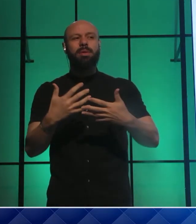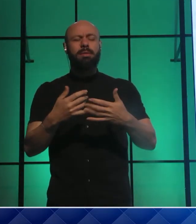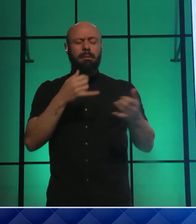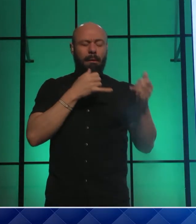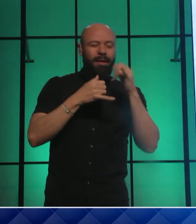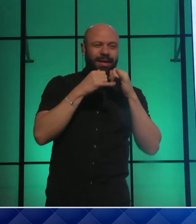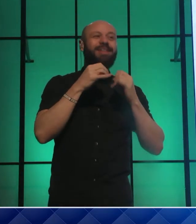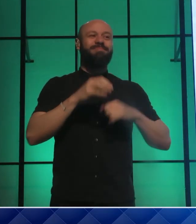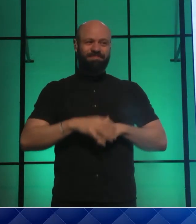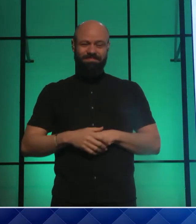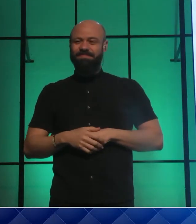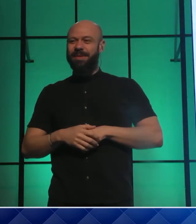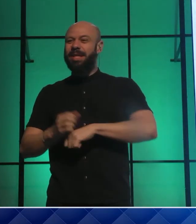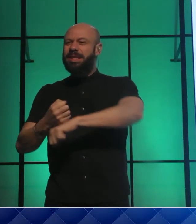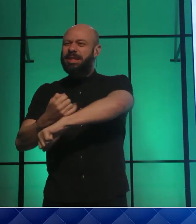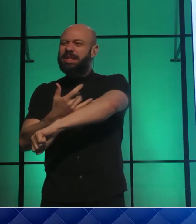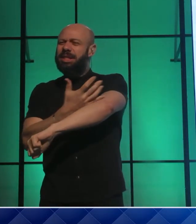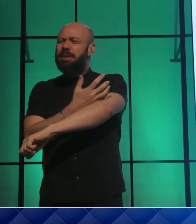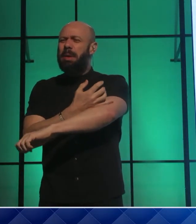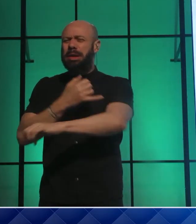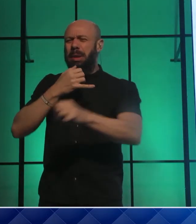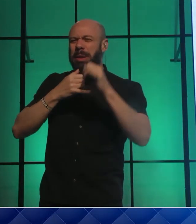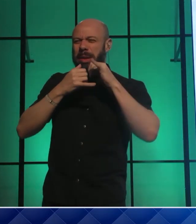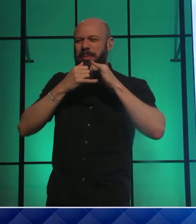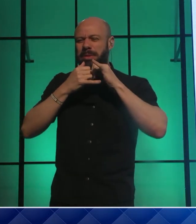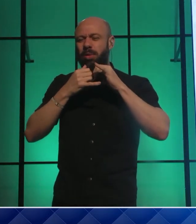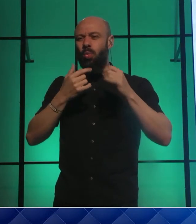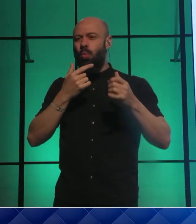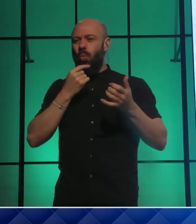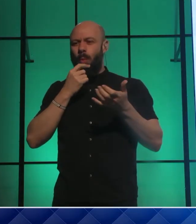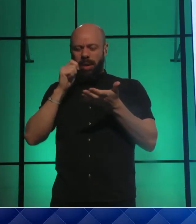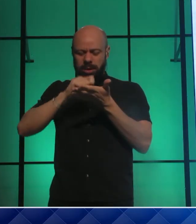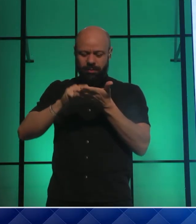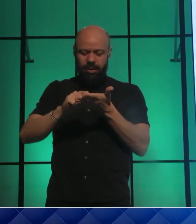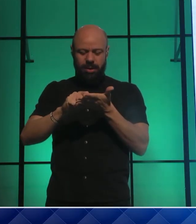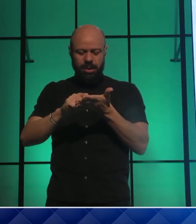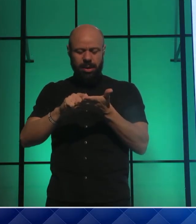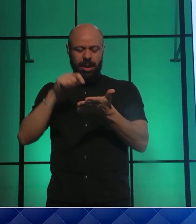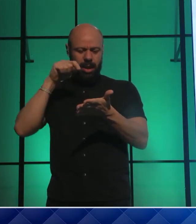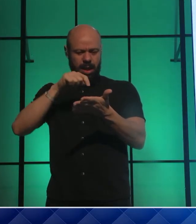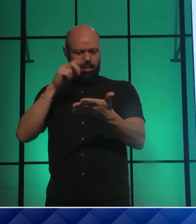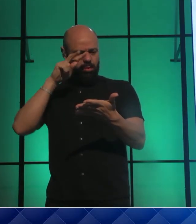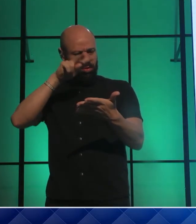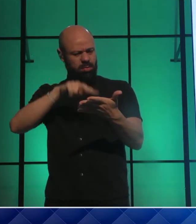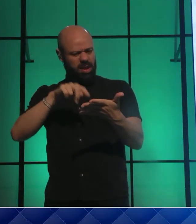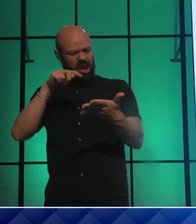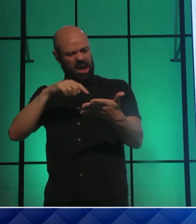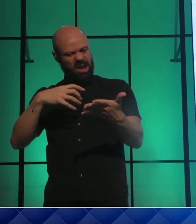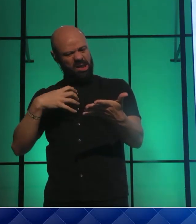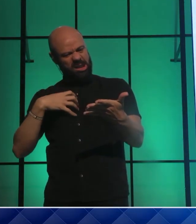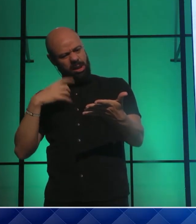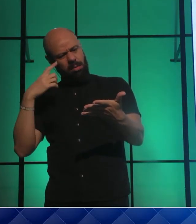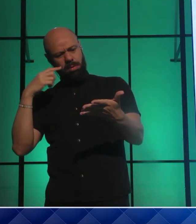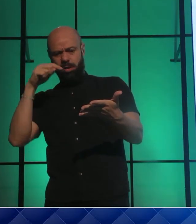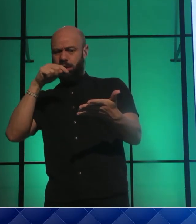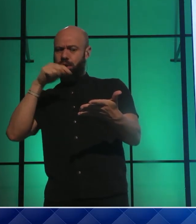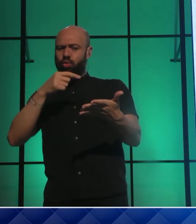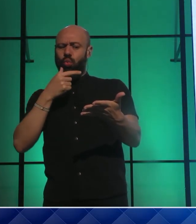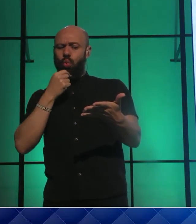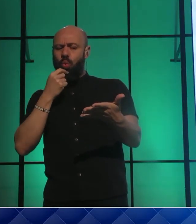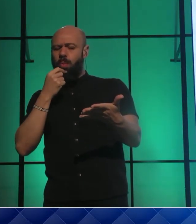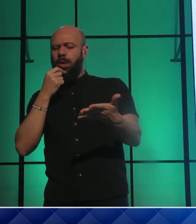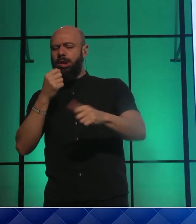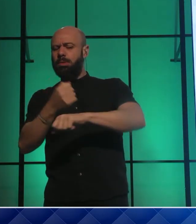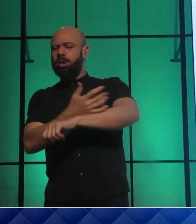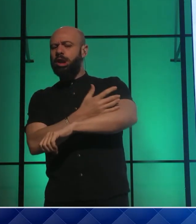Ele estava enfrentando uma situação ruim, complicada. Ele era uma pessoa que estava lutando.